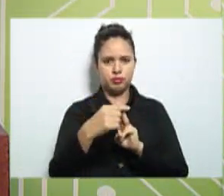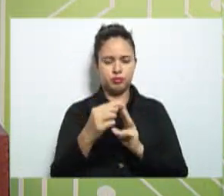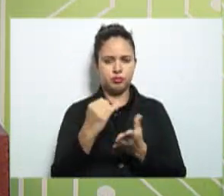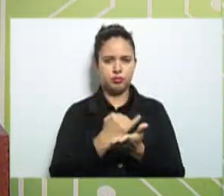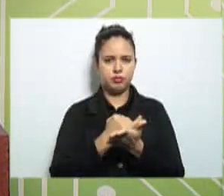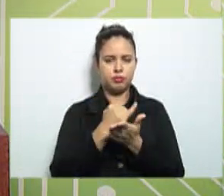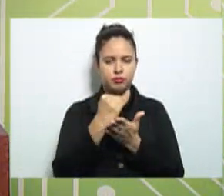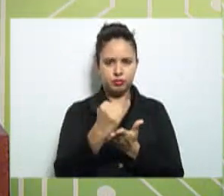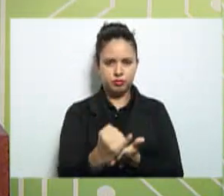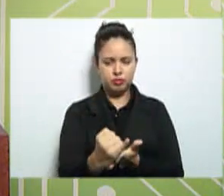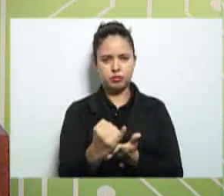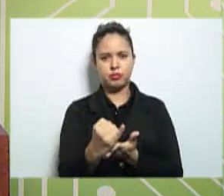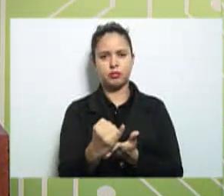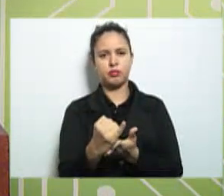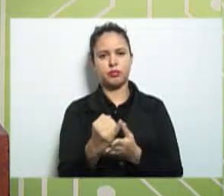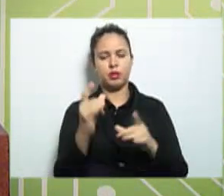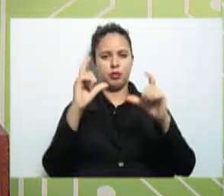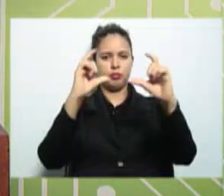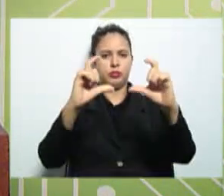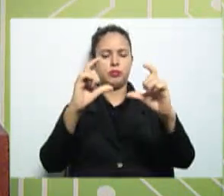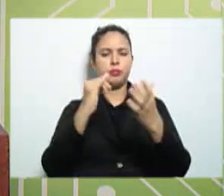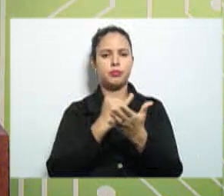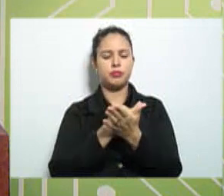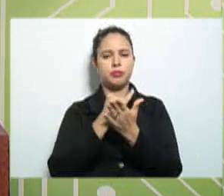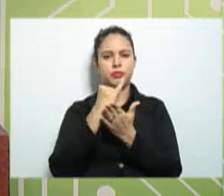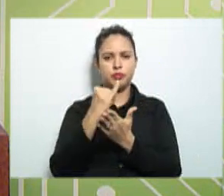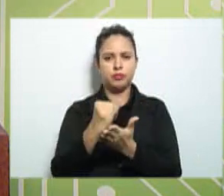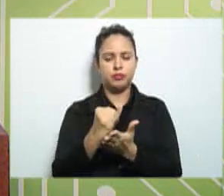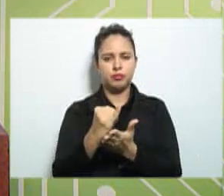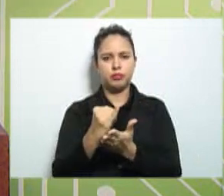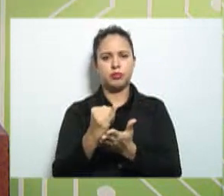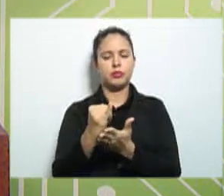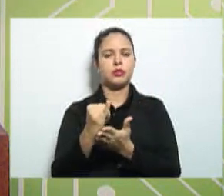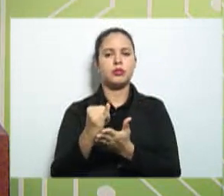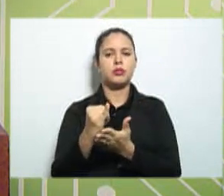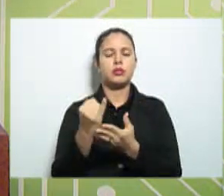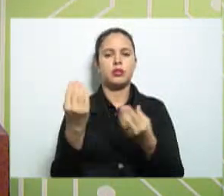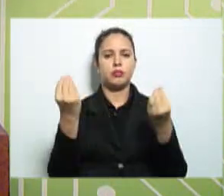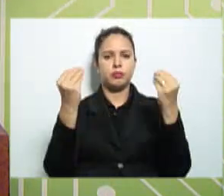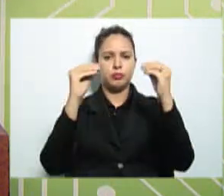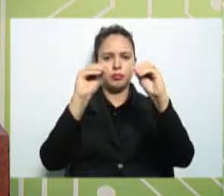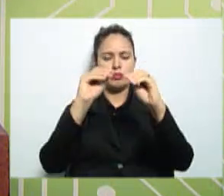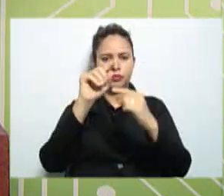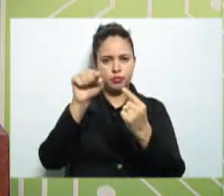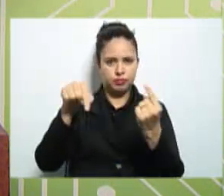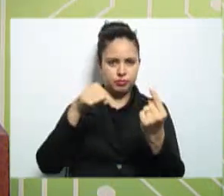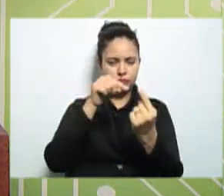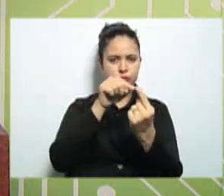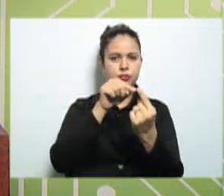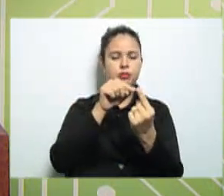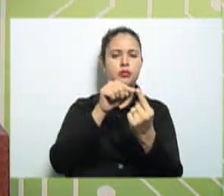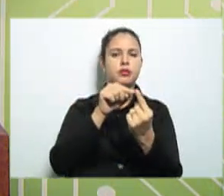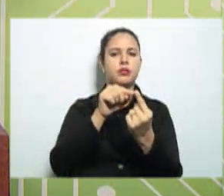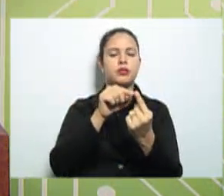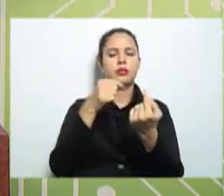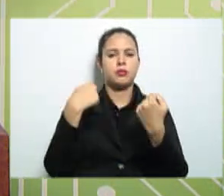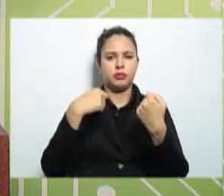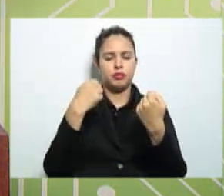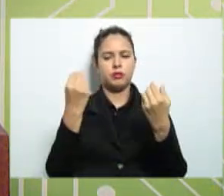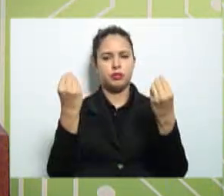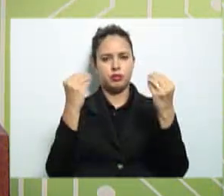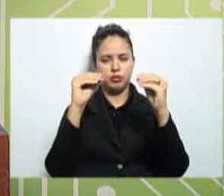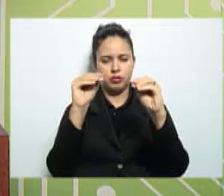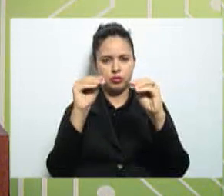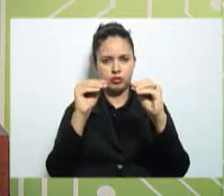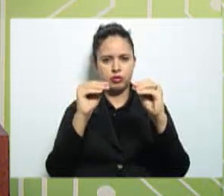introdução. O que eu faço na introdução de um relatório? Eu digo qual é o meu objetivo. Eu estou escrevendo este texto com que objetivo, com que